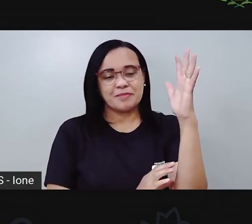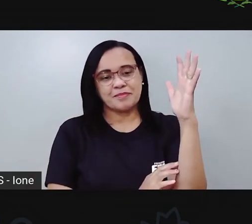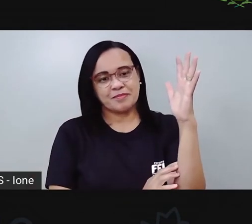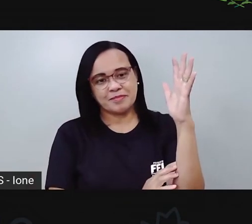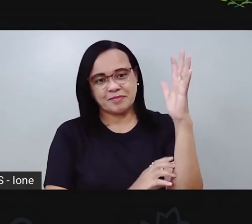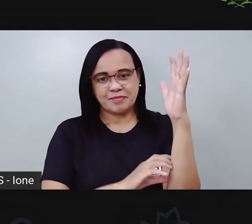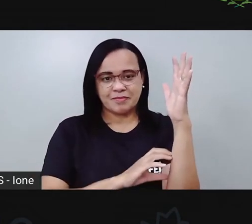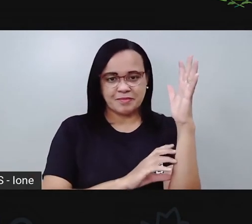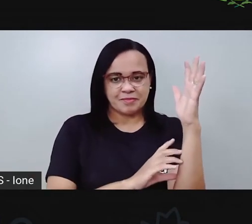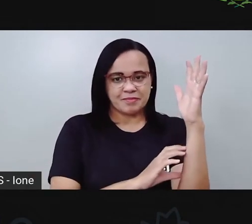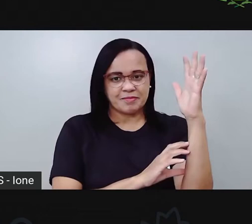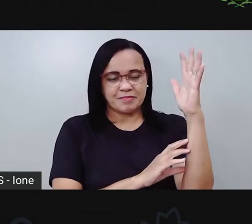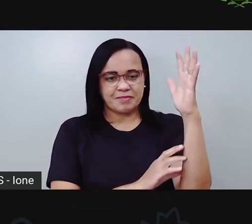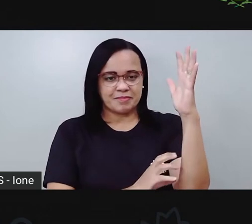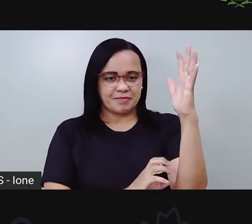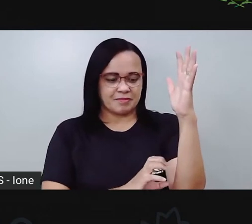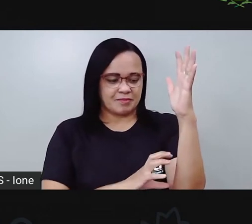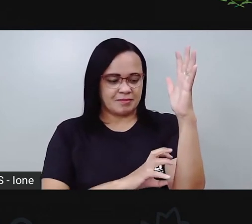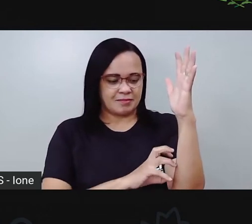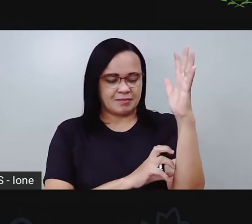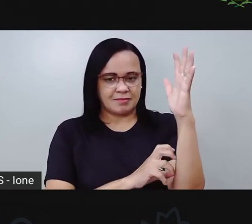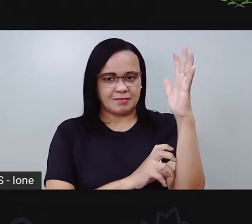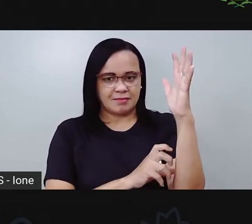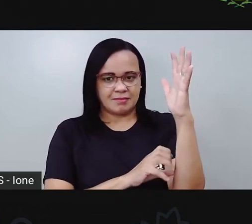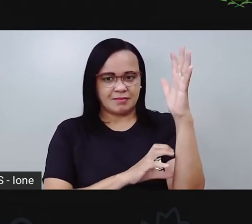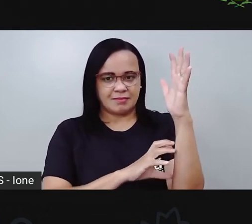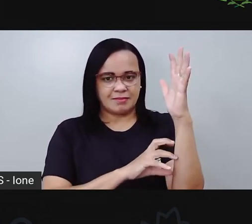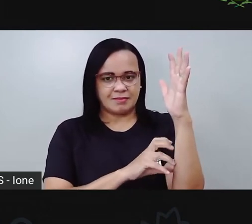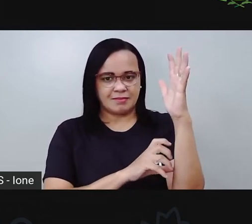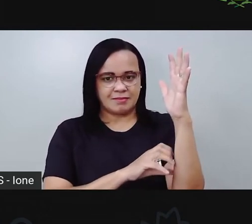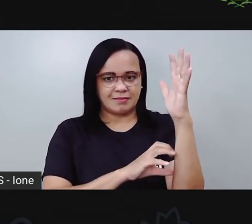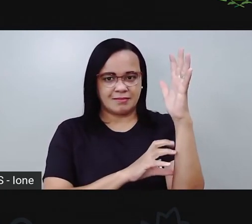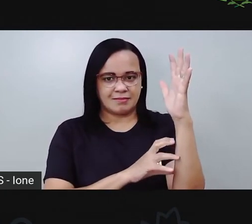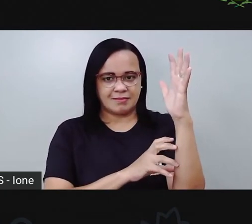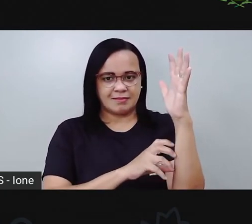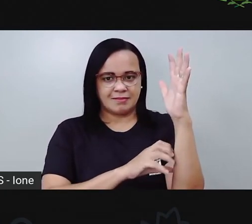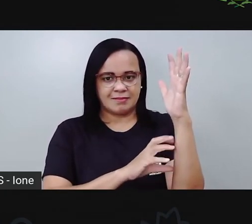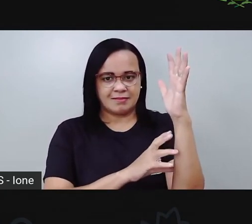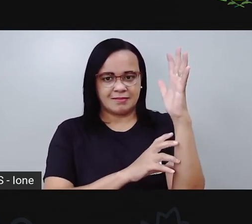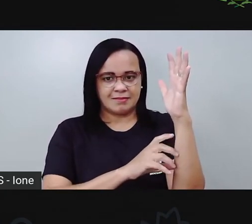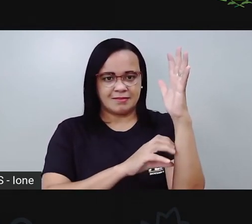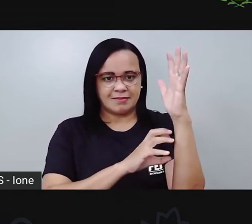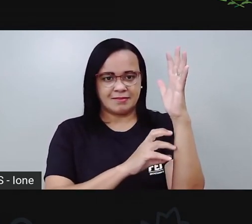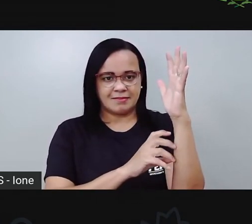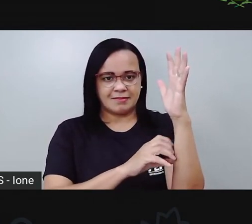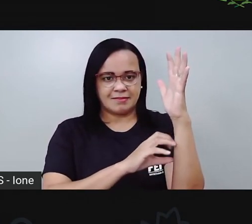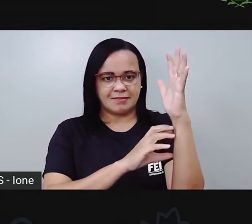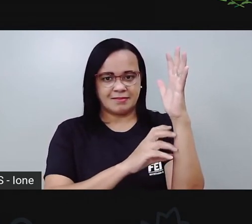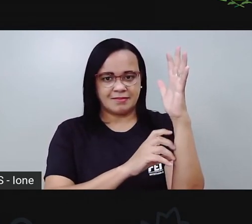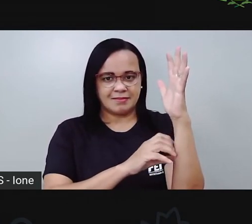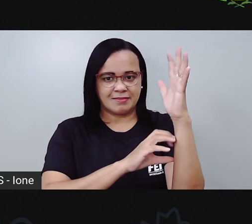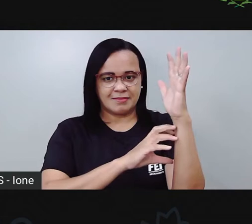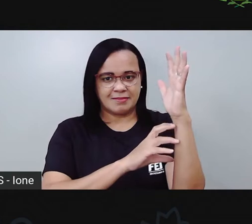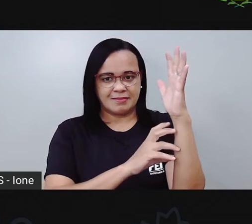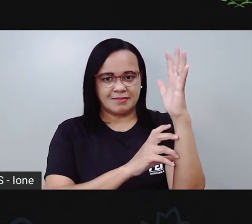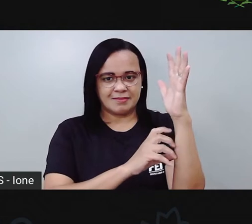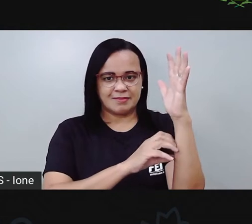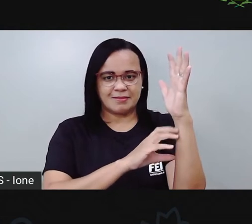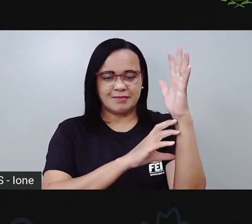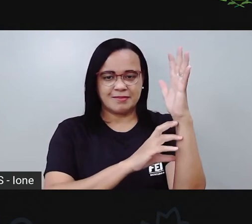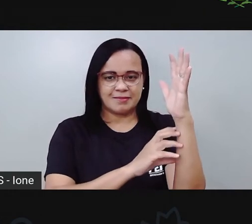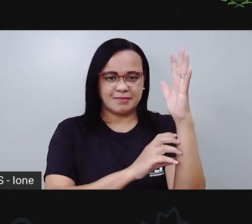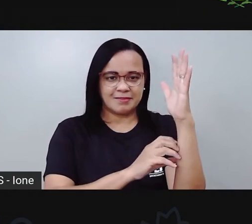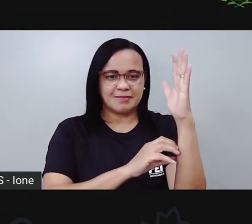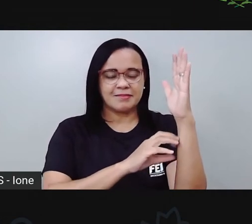vai subir de novo a dona aranha subiu pela